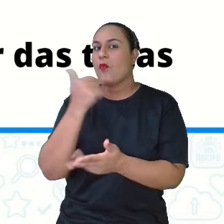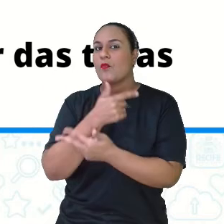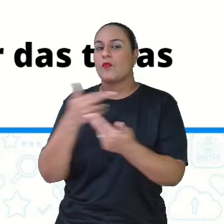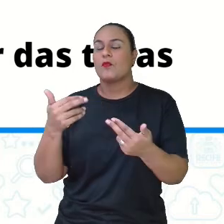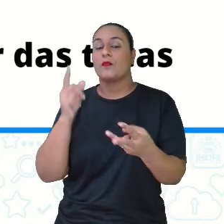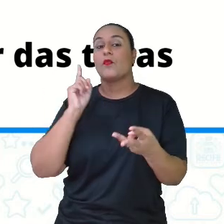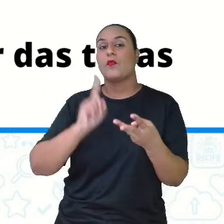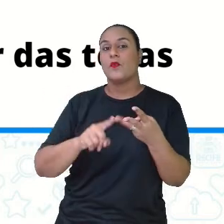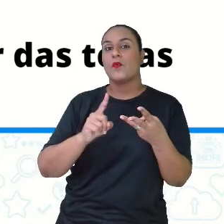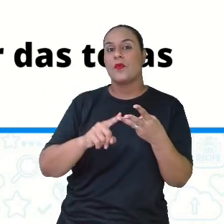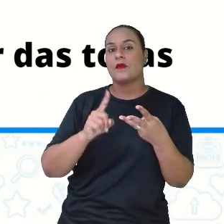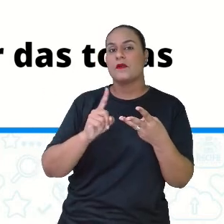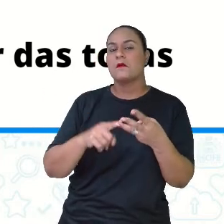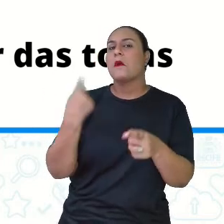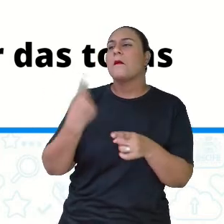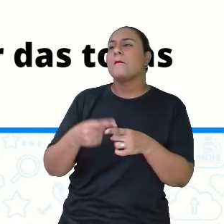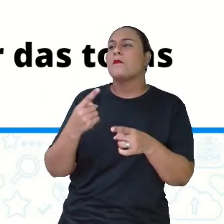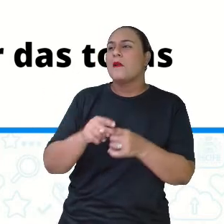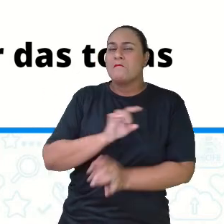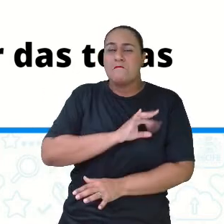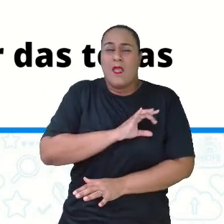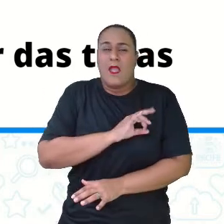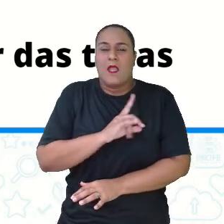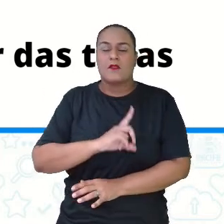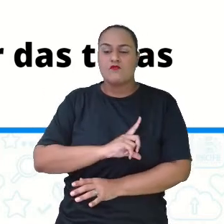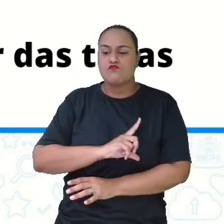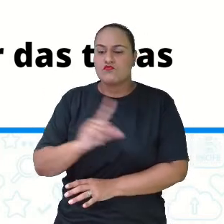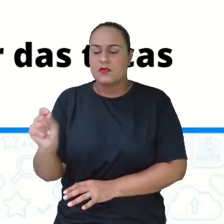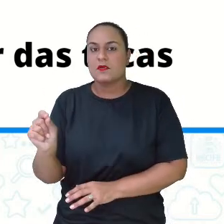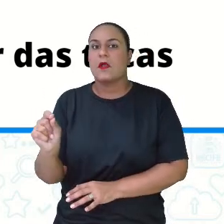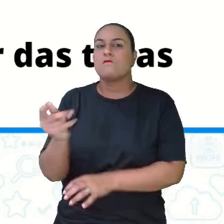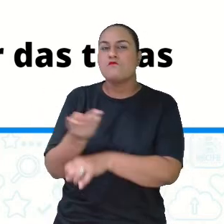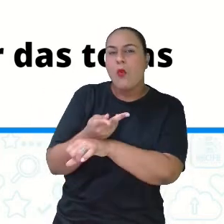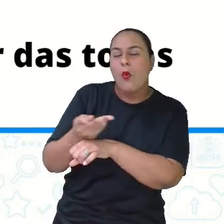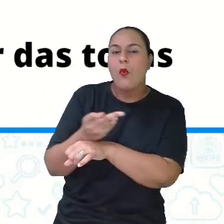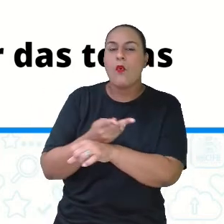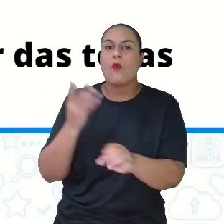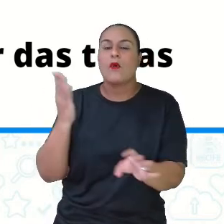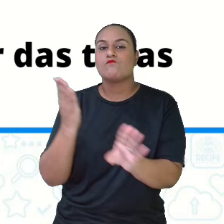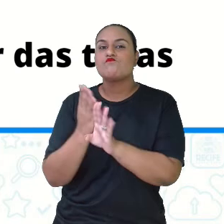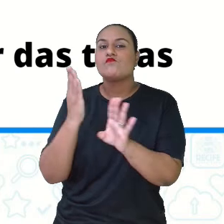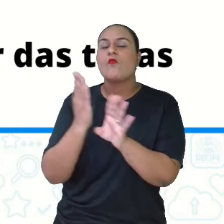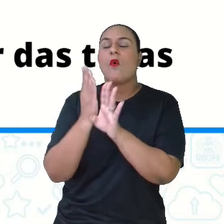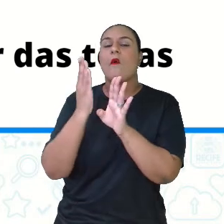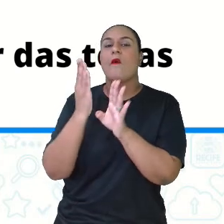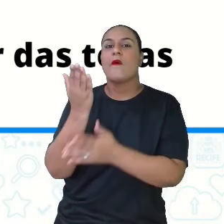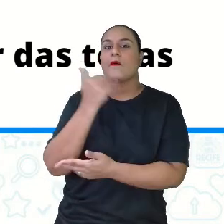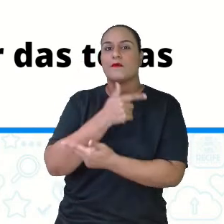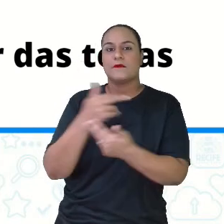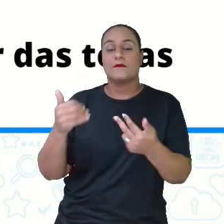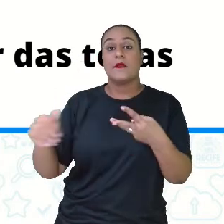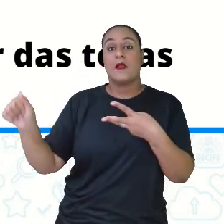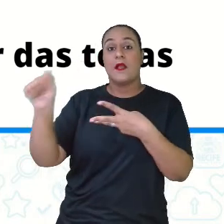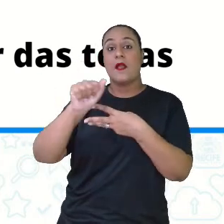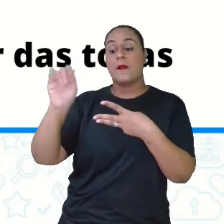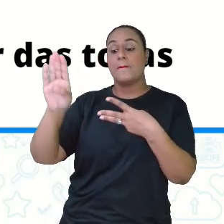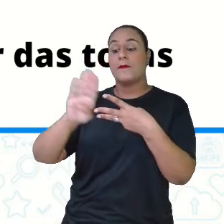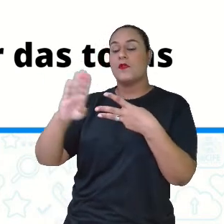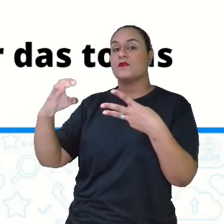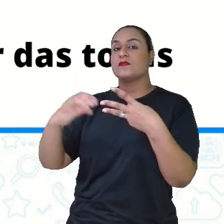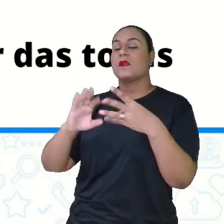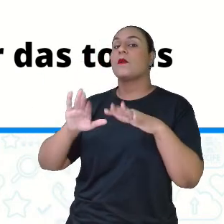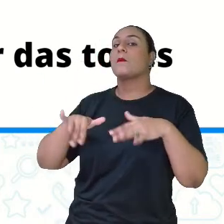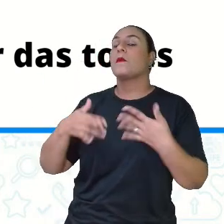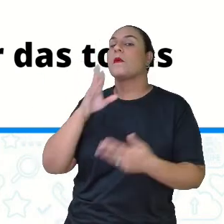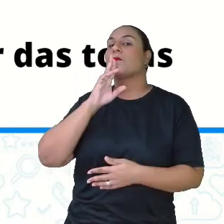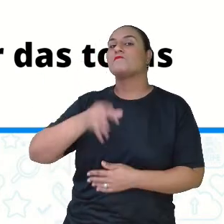medo de sair das tocas para procurar comida. Letra A, letra B ou letra C? Qual será a